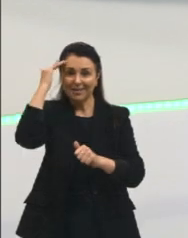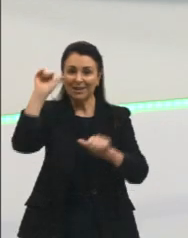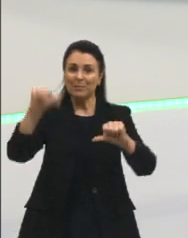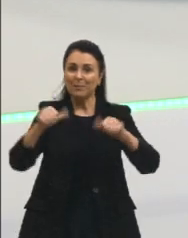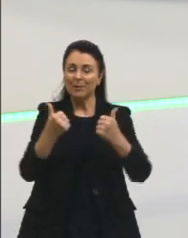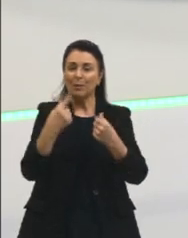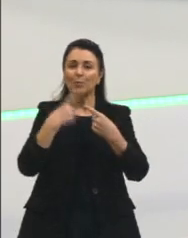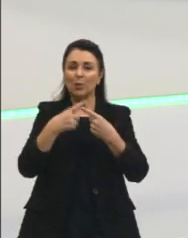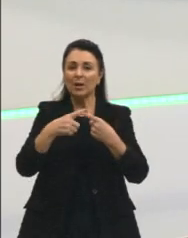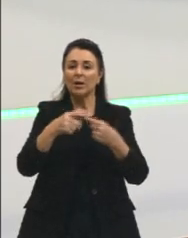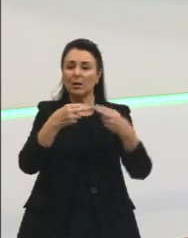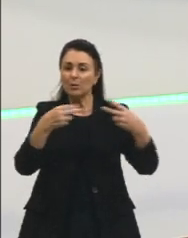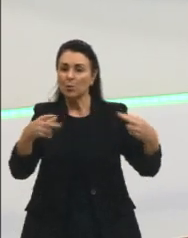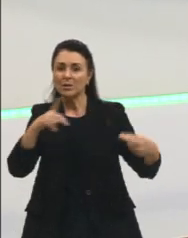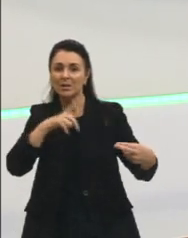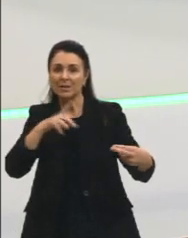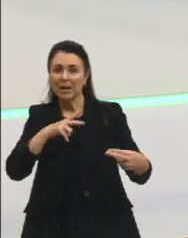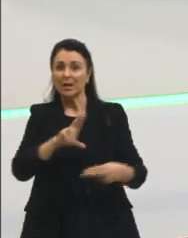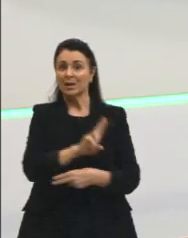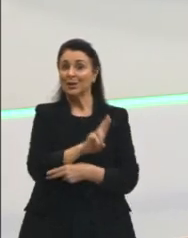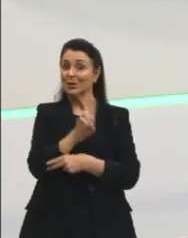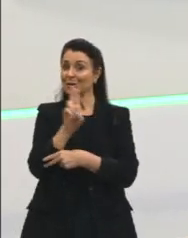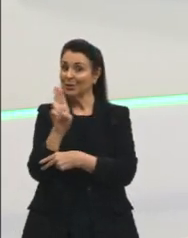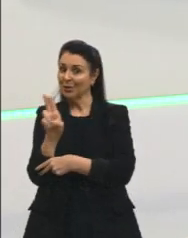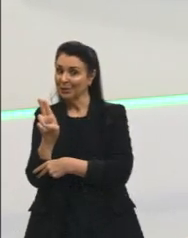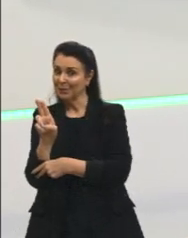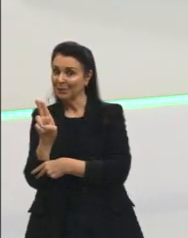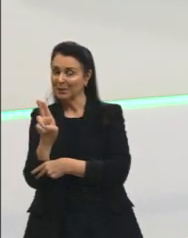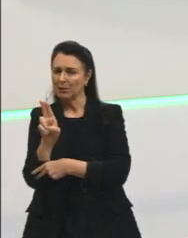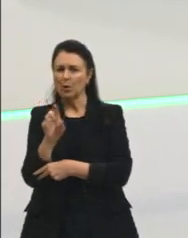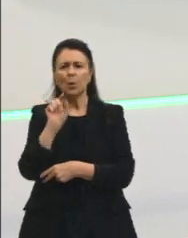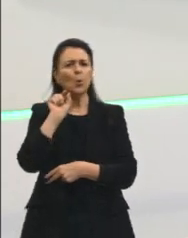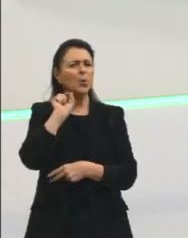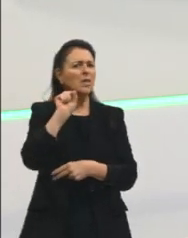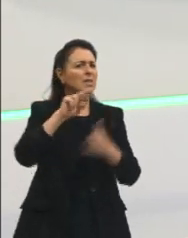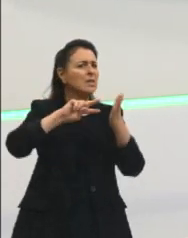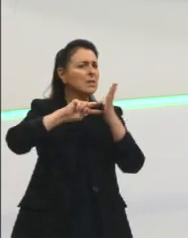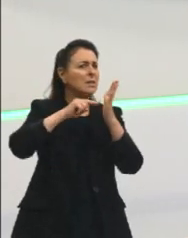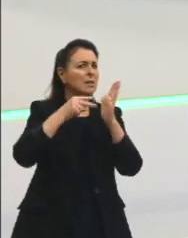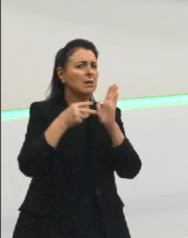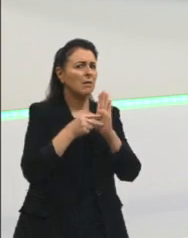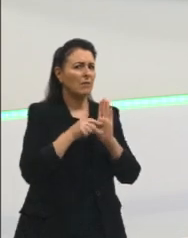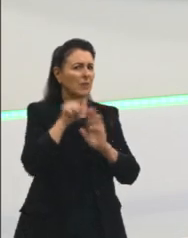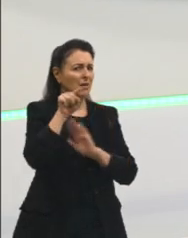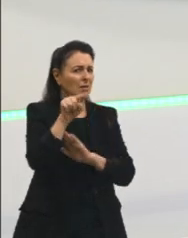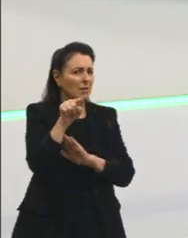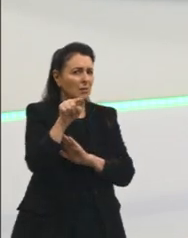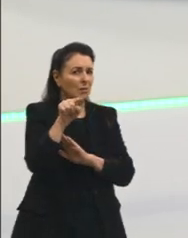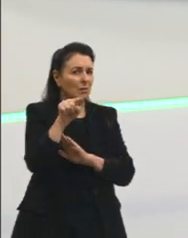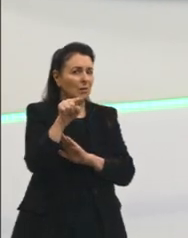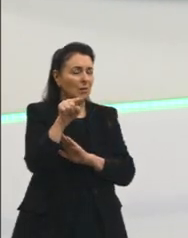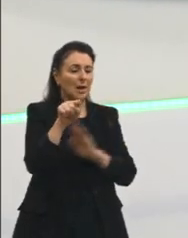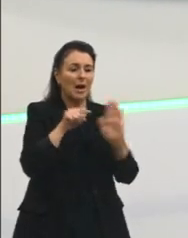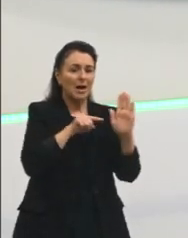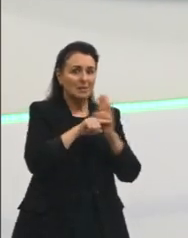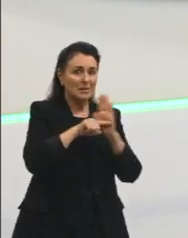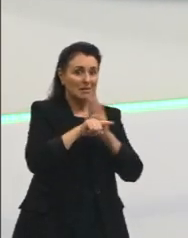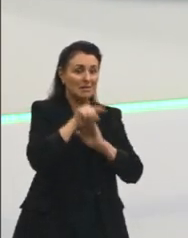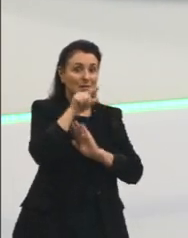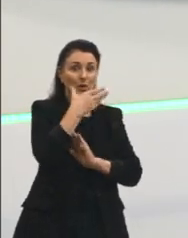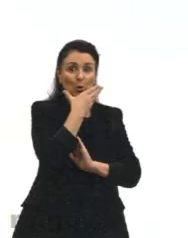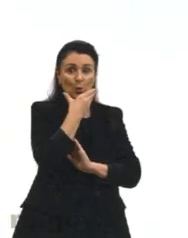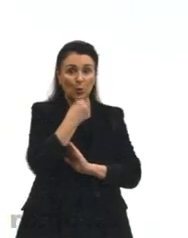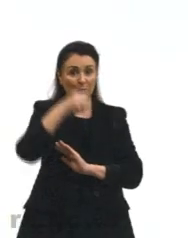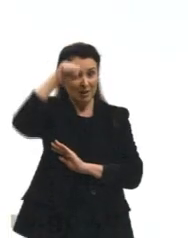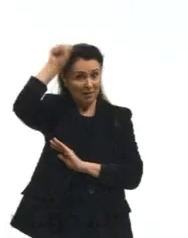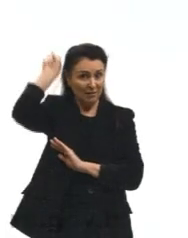conceito que a gente chama de signo linguístico O que é um signo linguístico Então parece pesquisa de sucessivos